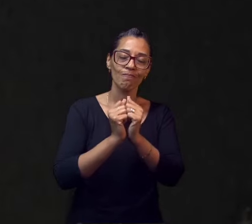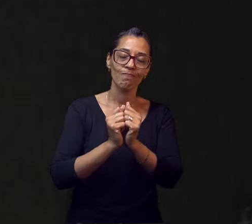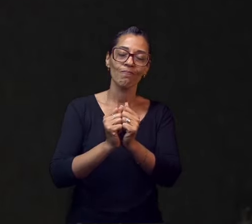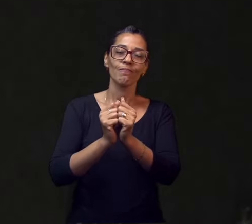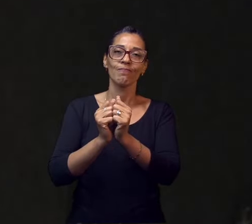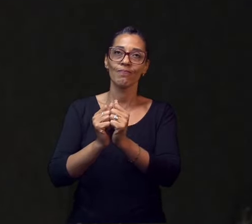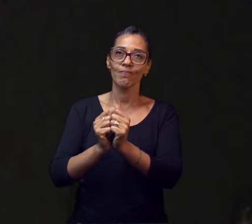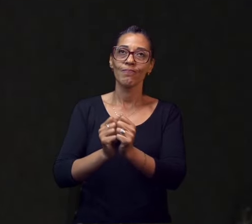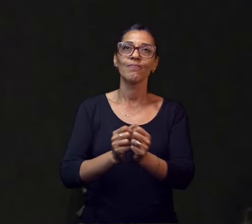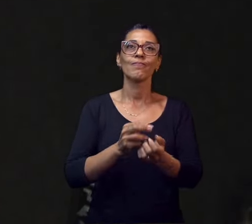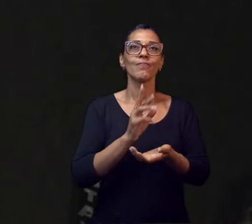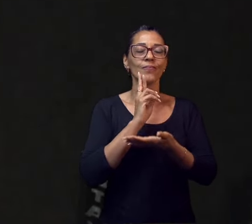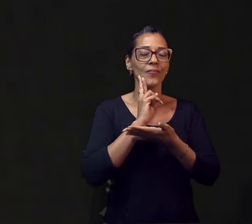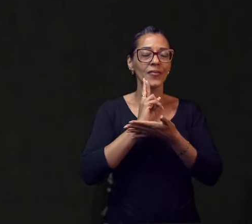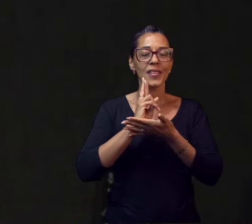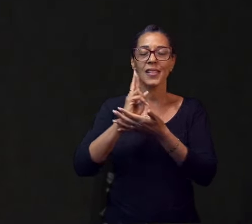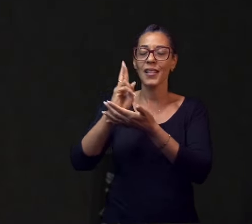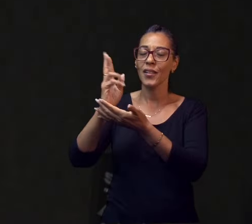ti Senhor